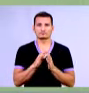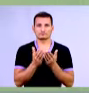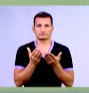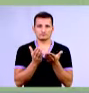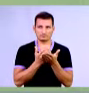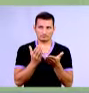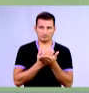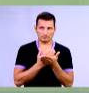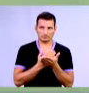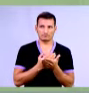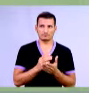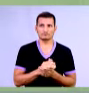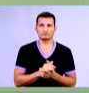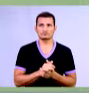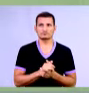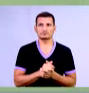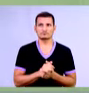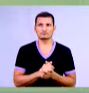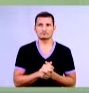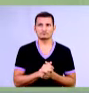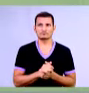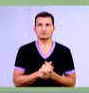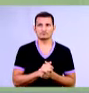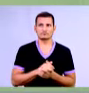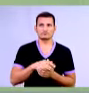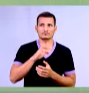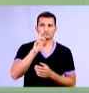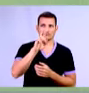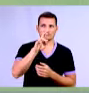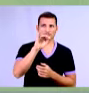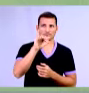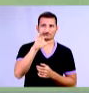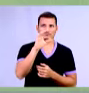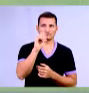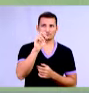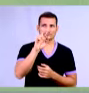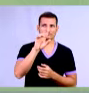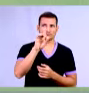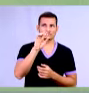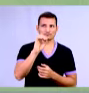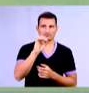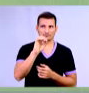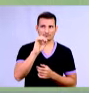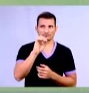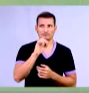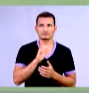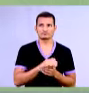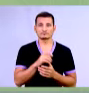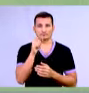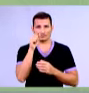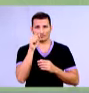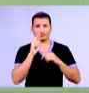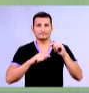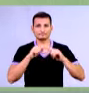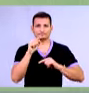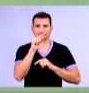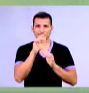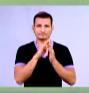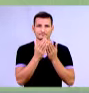com Software Livre, né, do Ricardo Graça. Então esse material aqui, este